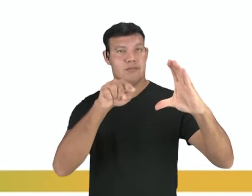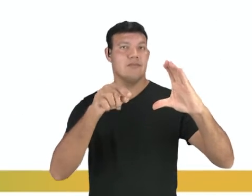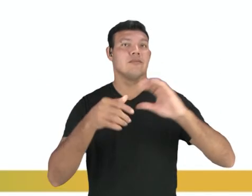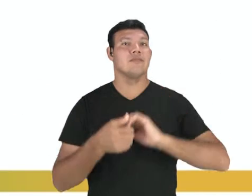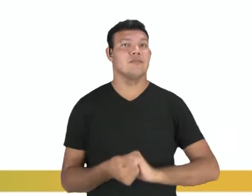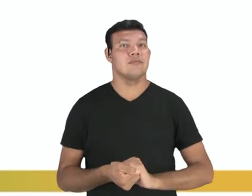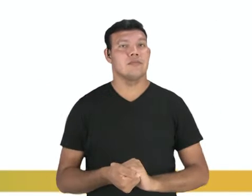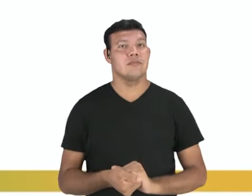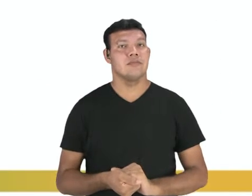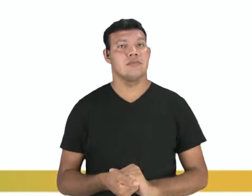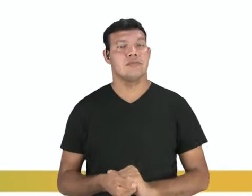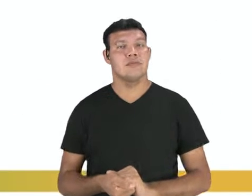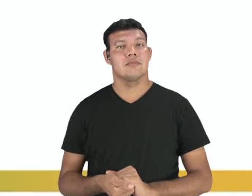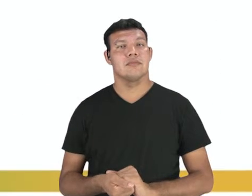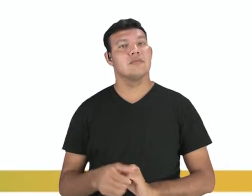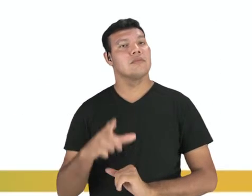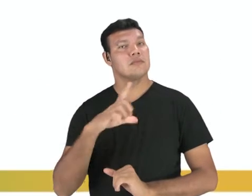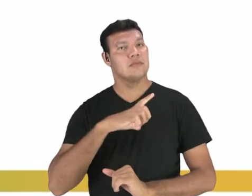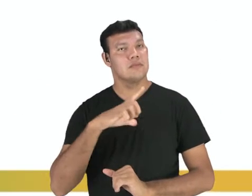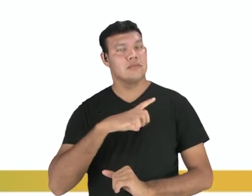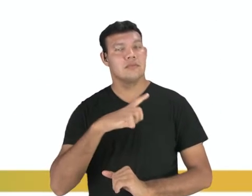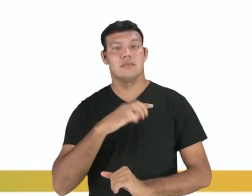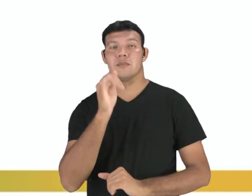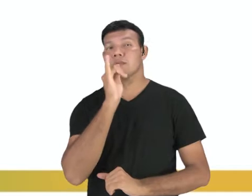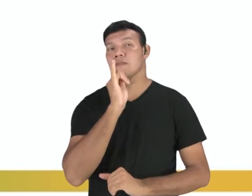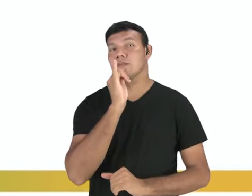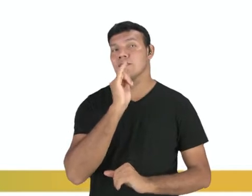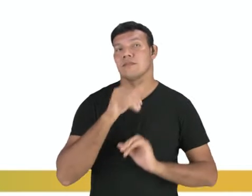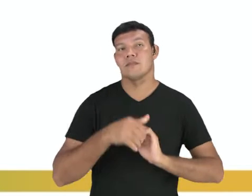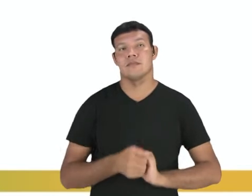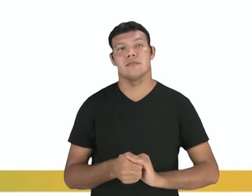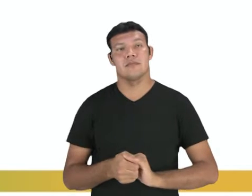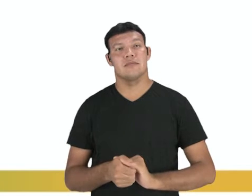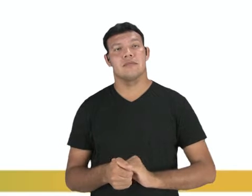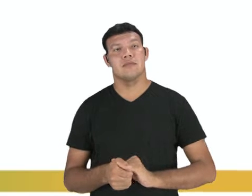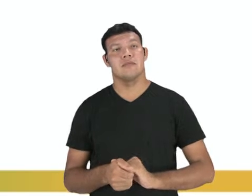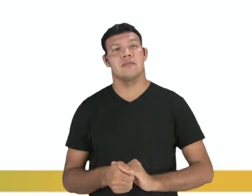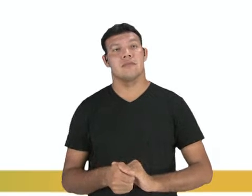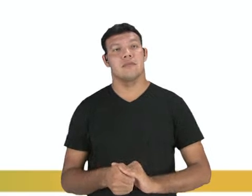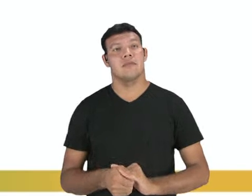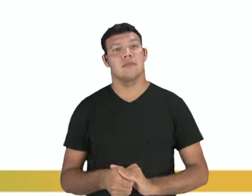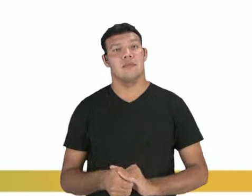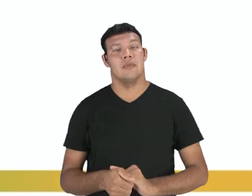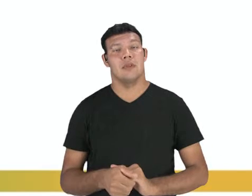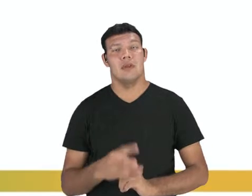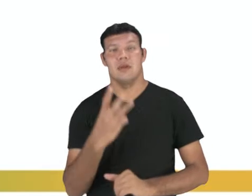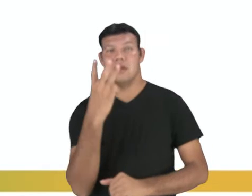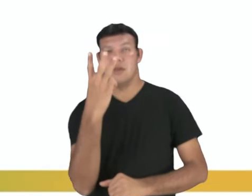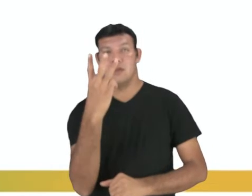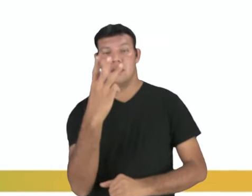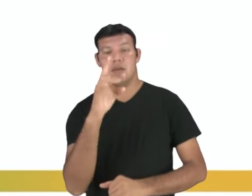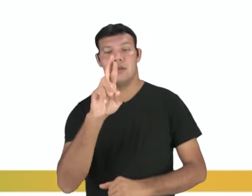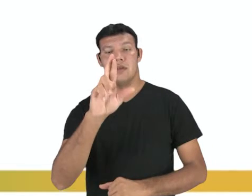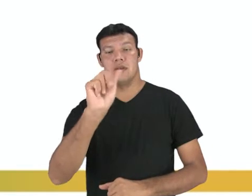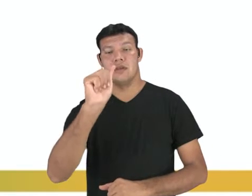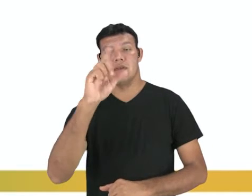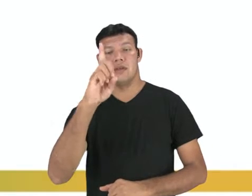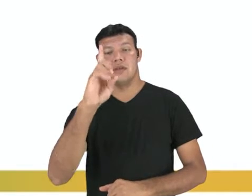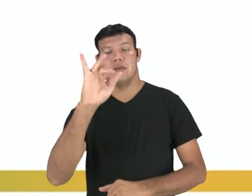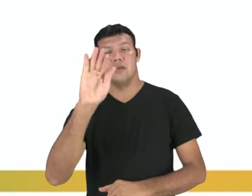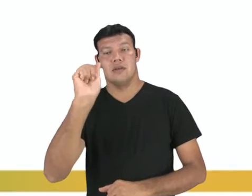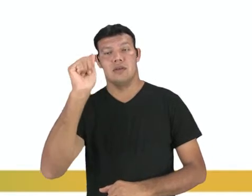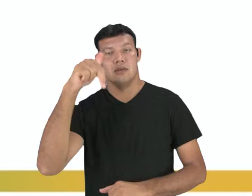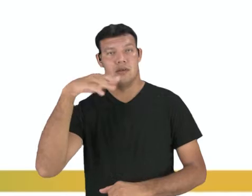que contém por exemplo um arco de três radianos correspondente ao